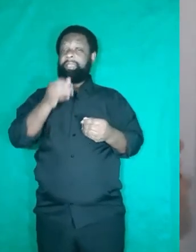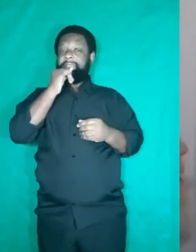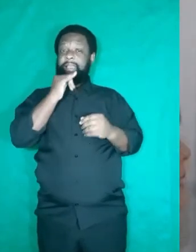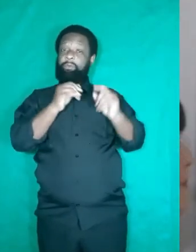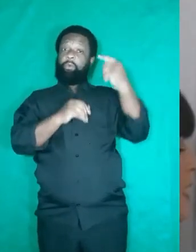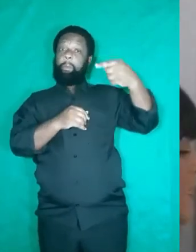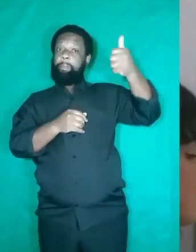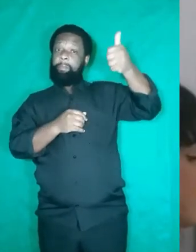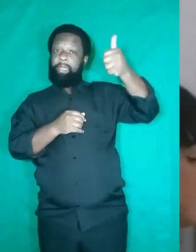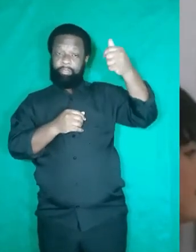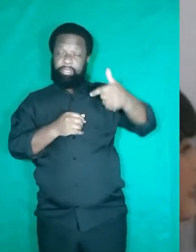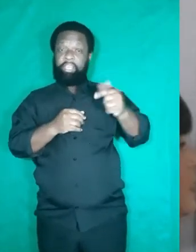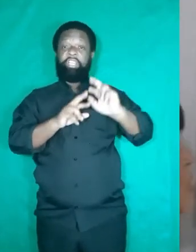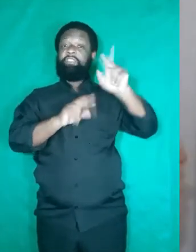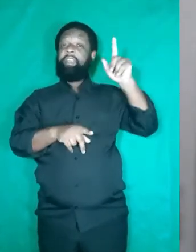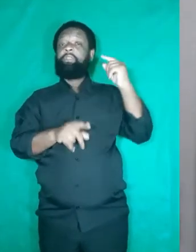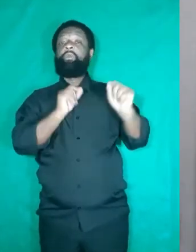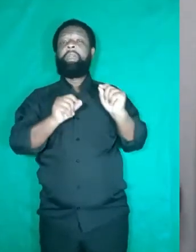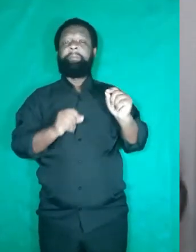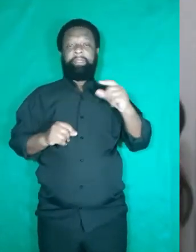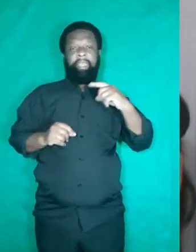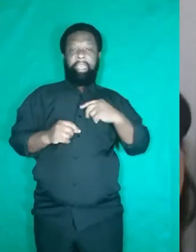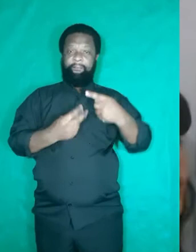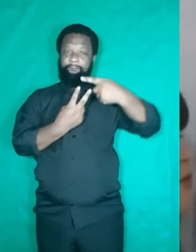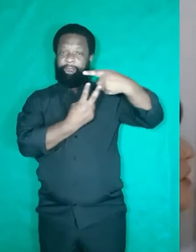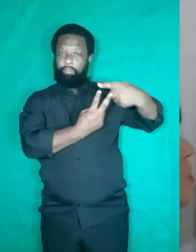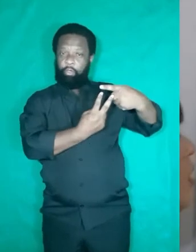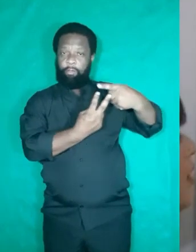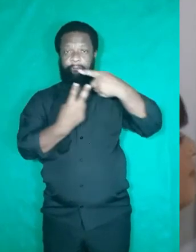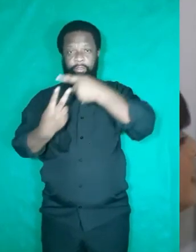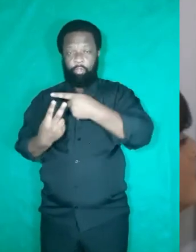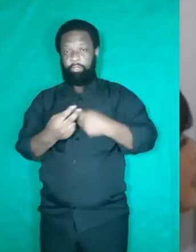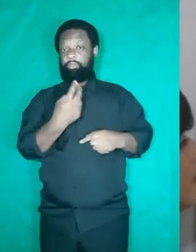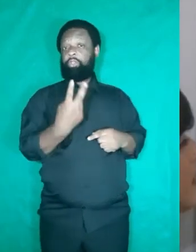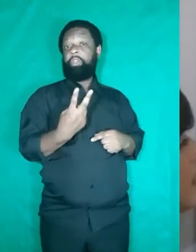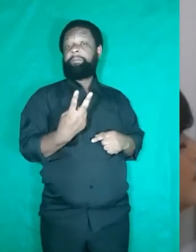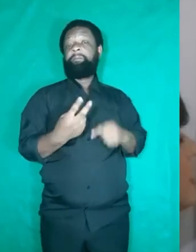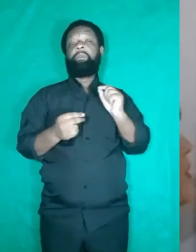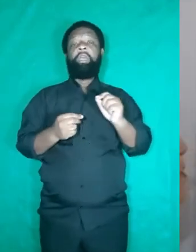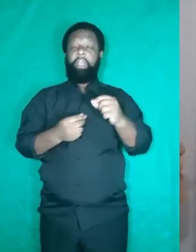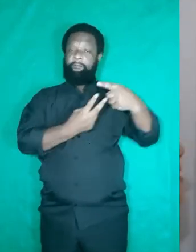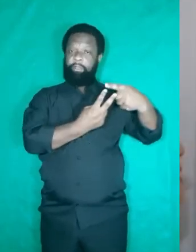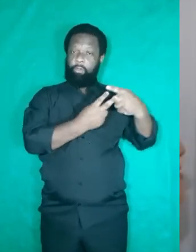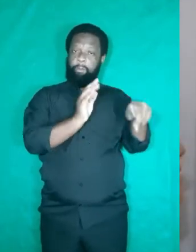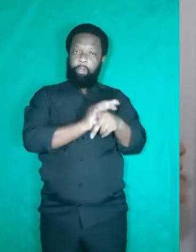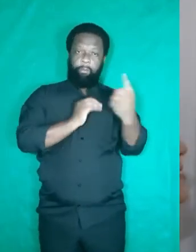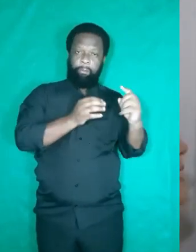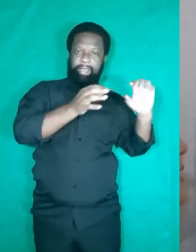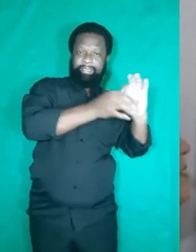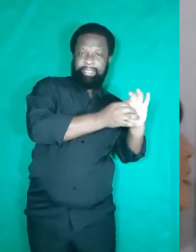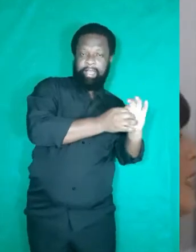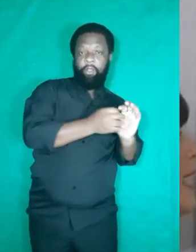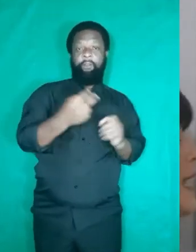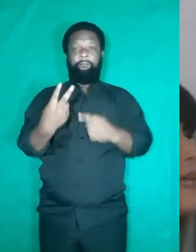do de cima. Você tem dois vetores, um vetor referente a essa ligação e um vetor referente a